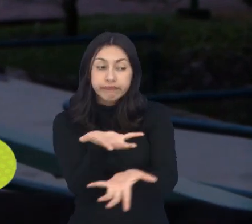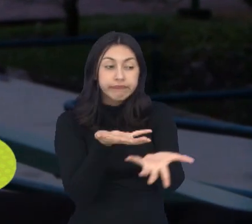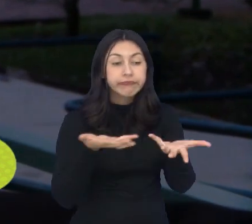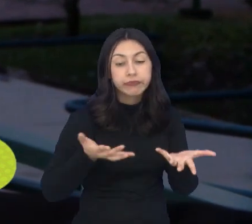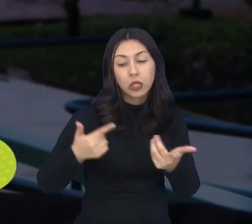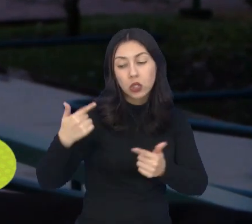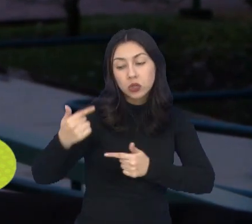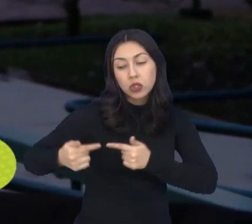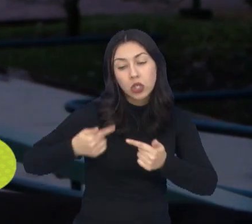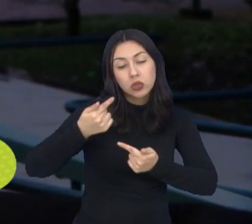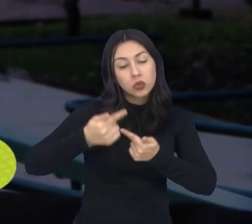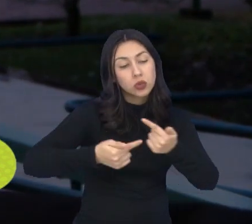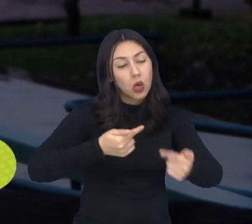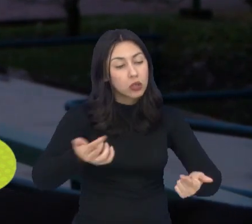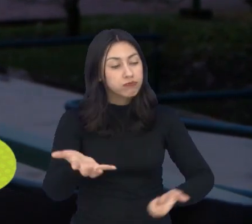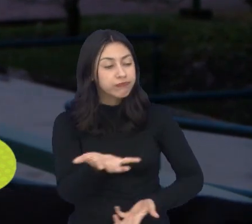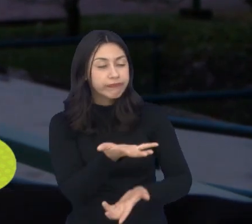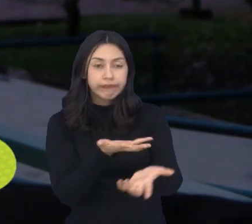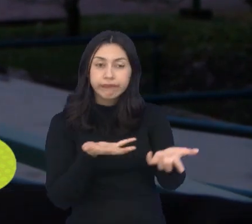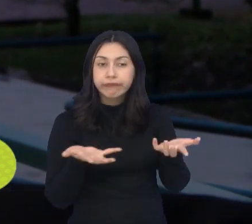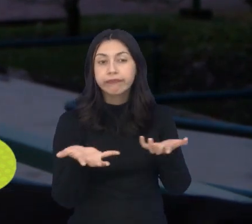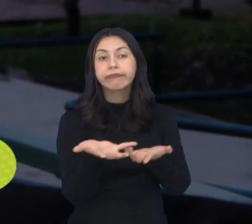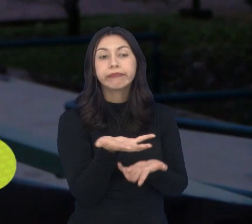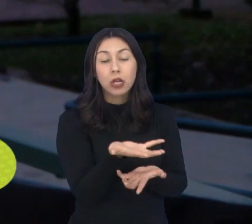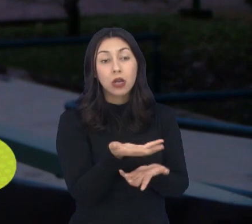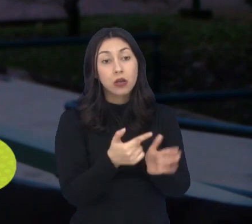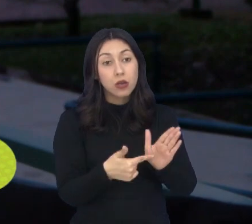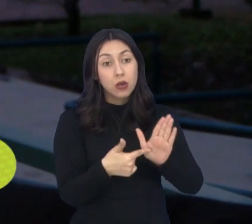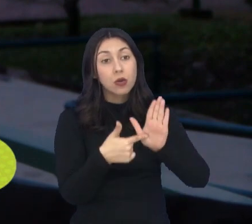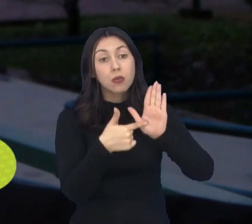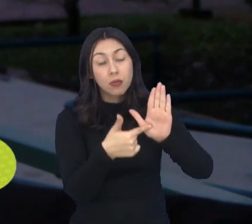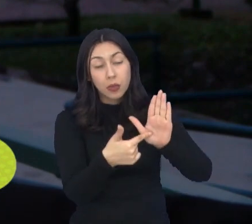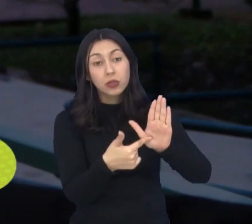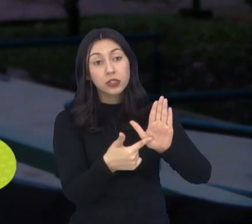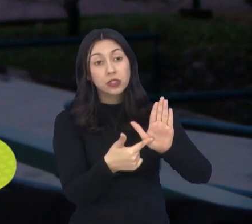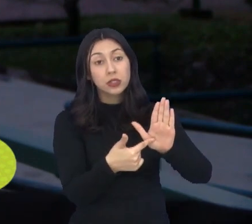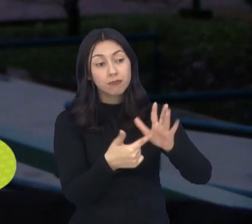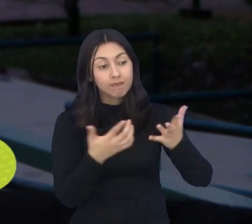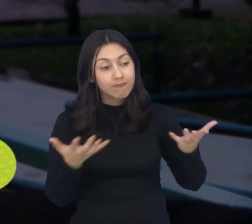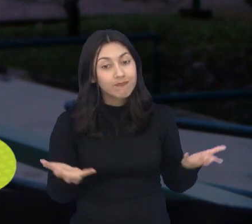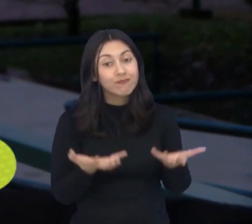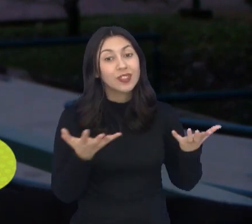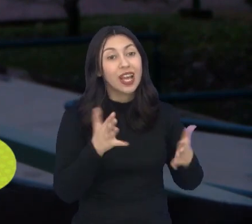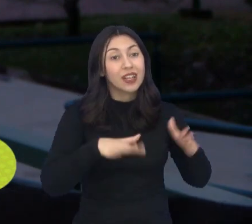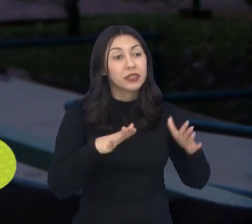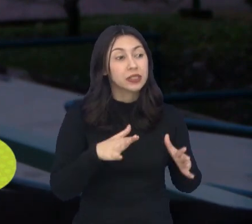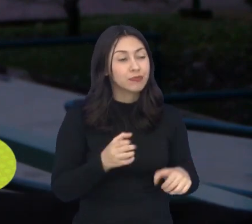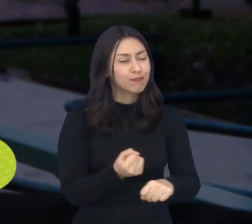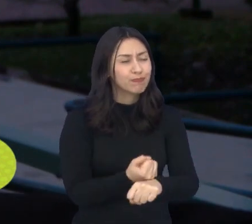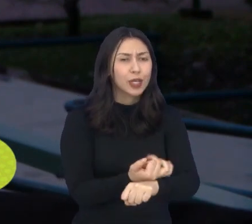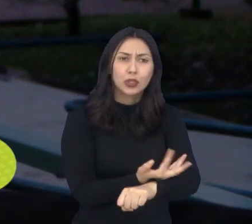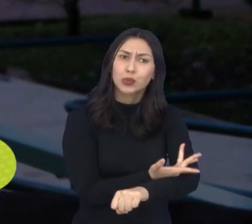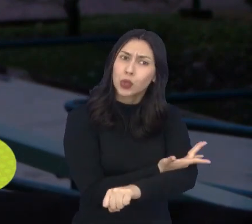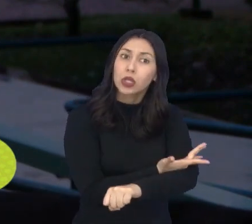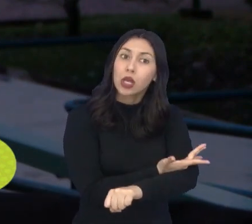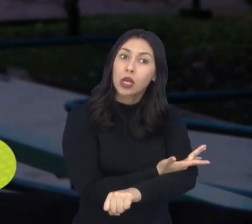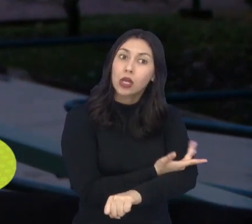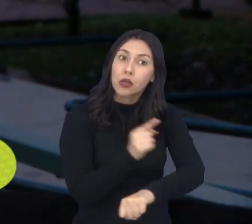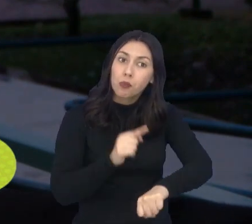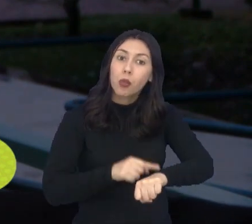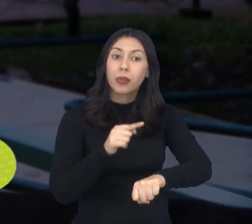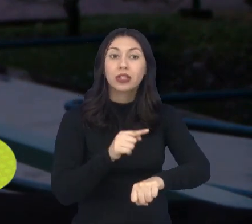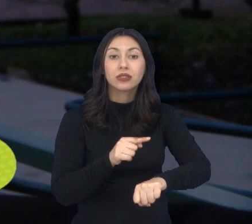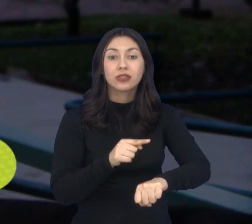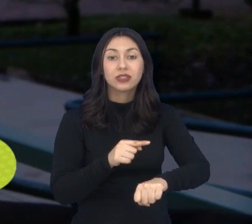pode dizer assim, né, eles mostram muito, né, embarga a voz, né, delas assim, em momentos que tem a ver ainda muito